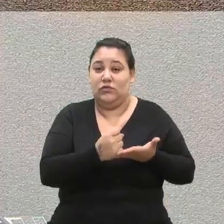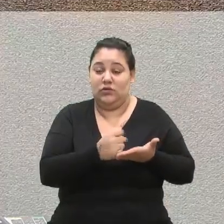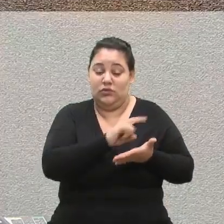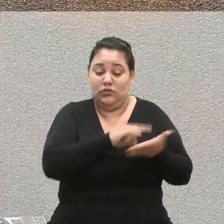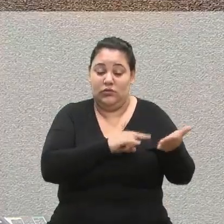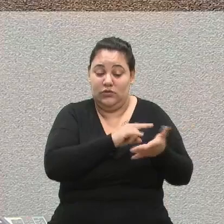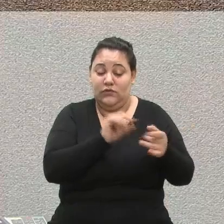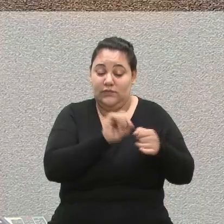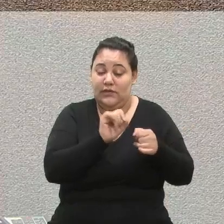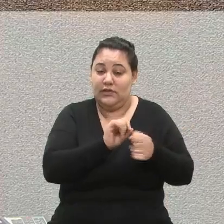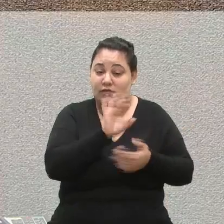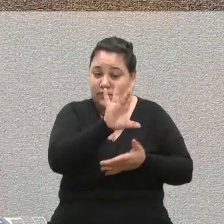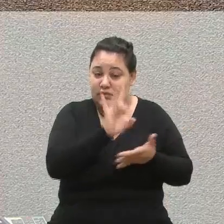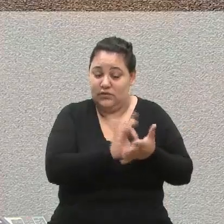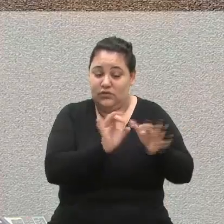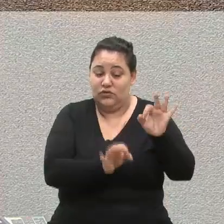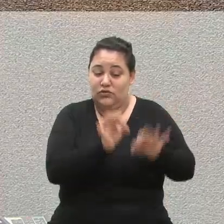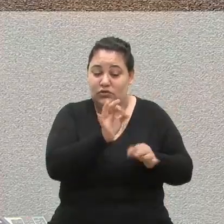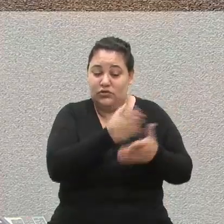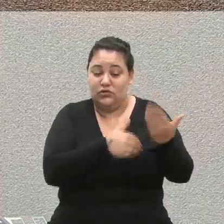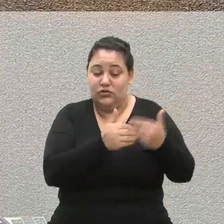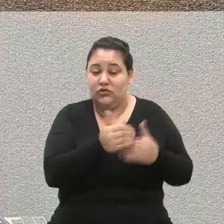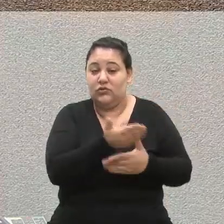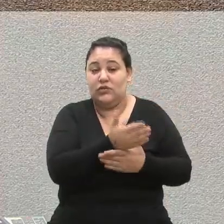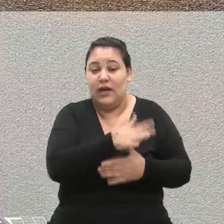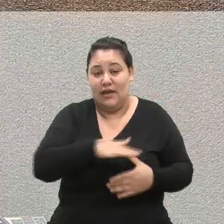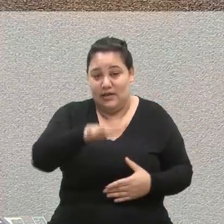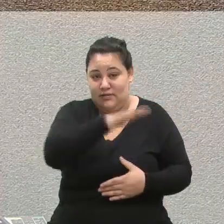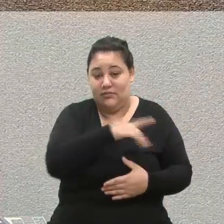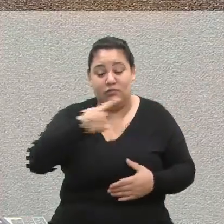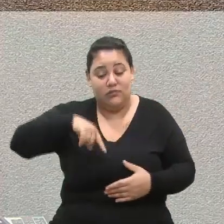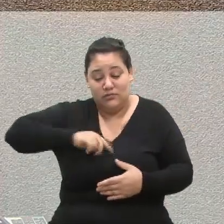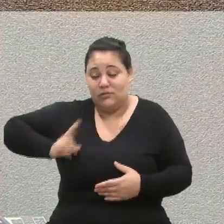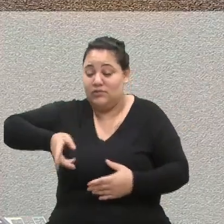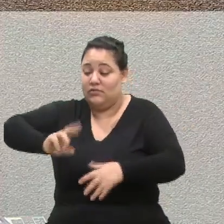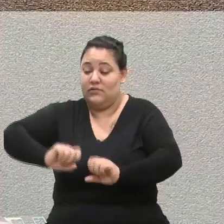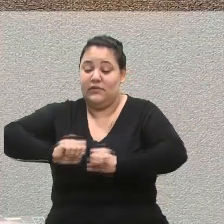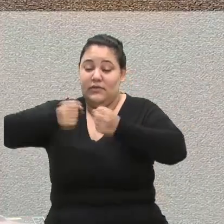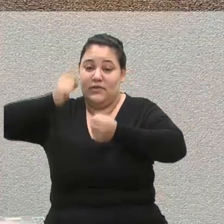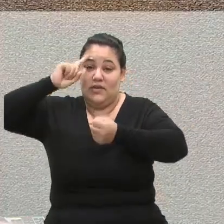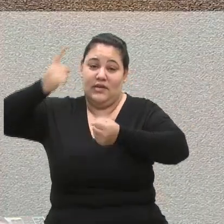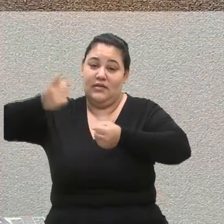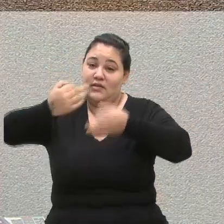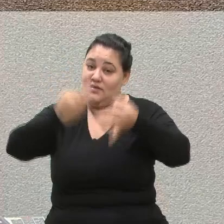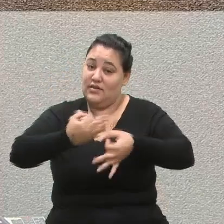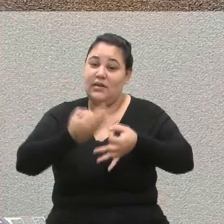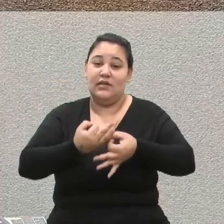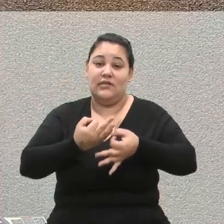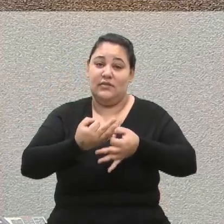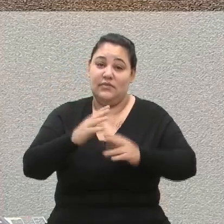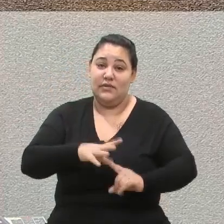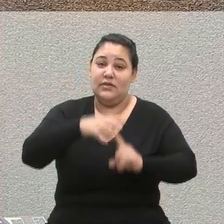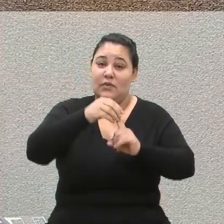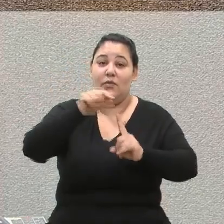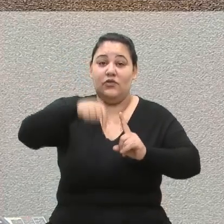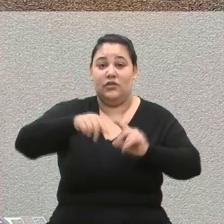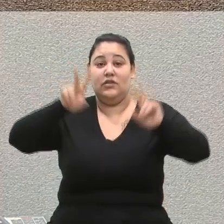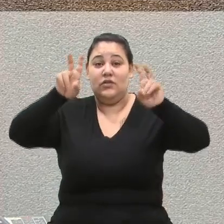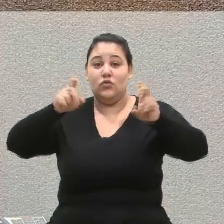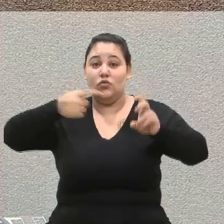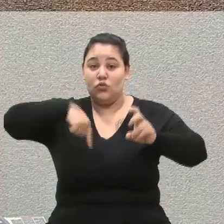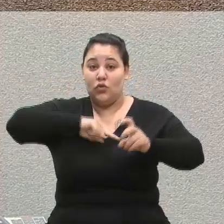área. Portanto, sempre defendemos essa ideia e, com certeza, neste caso, né, vamos votar